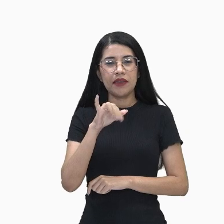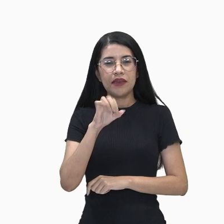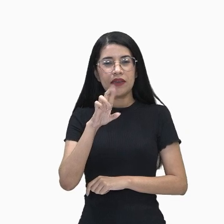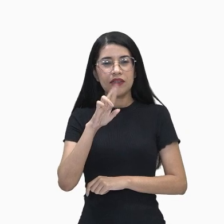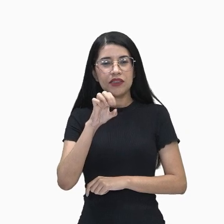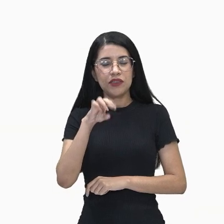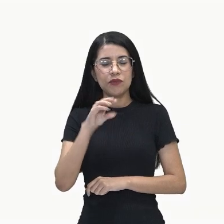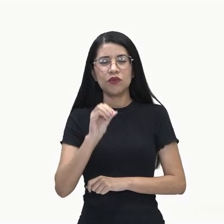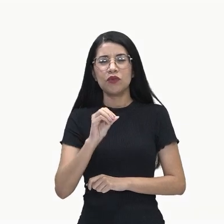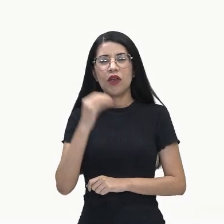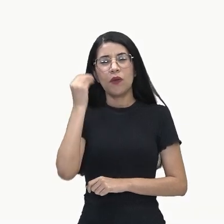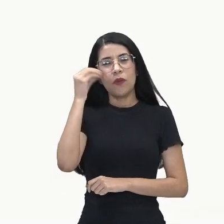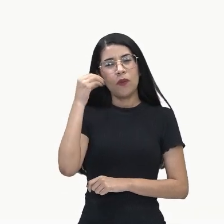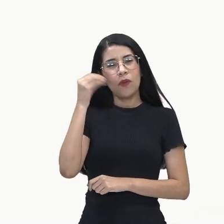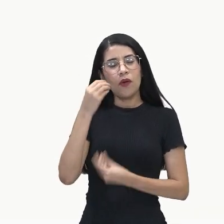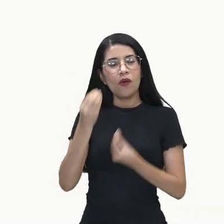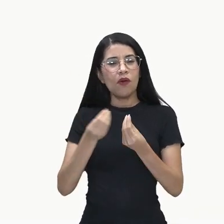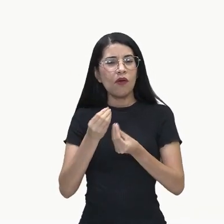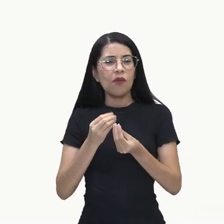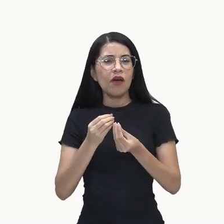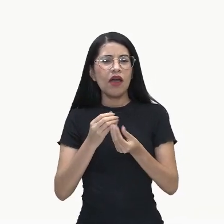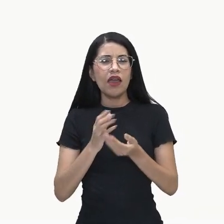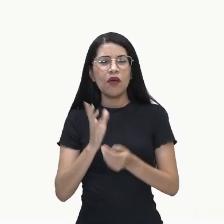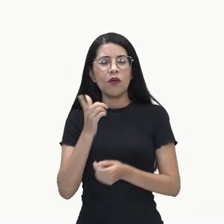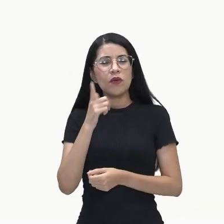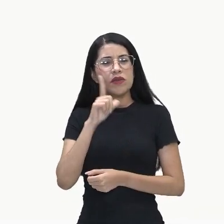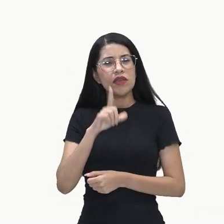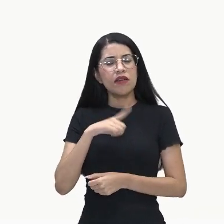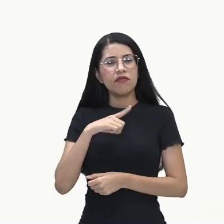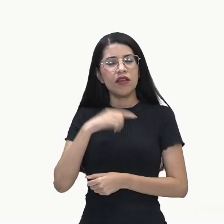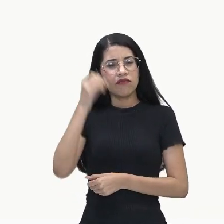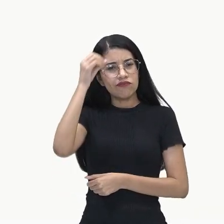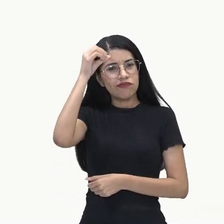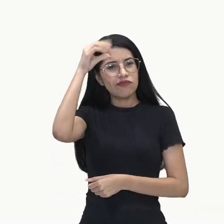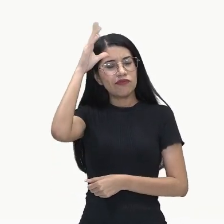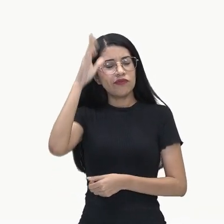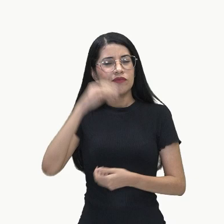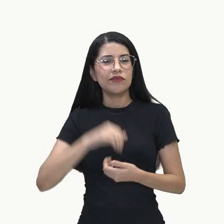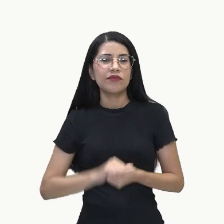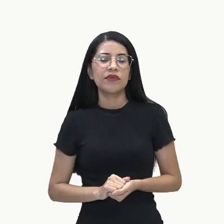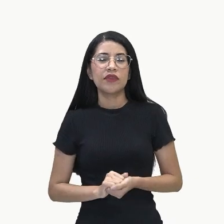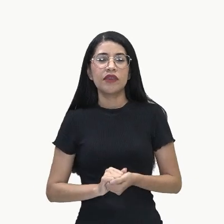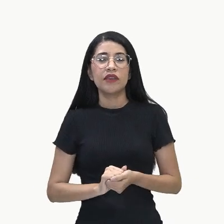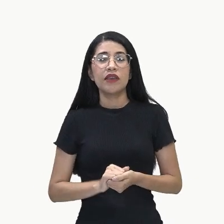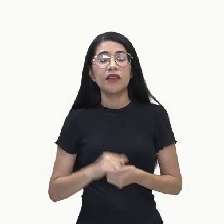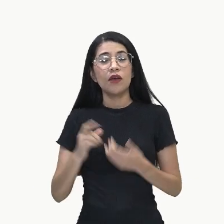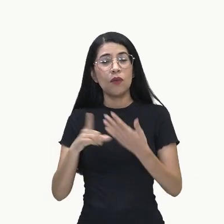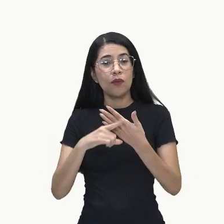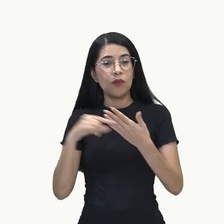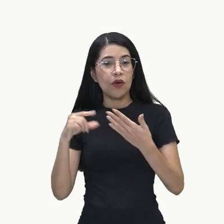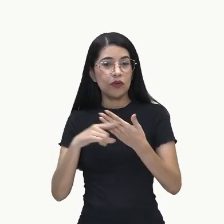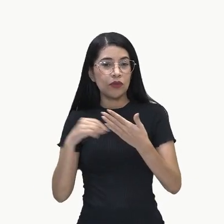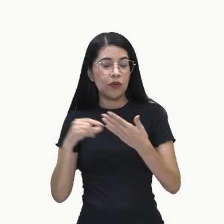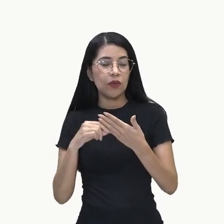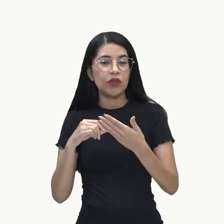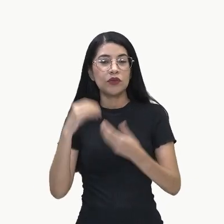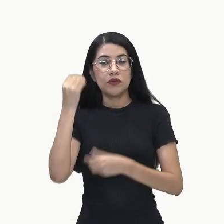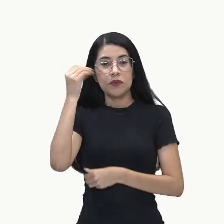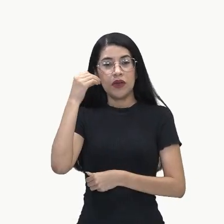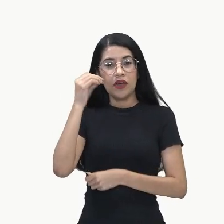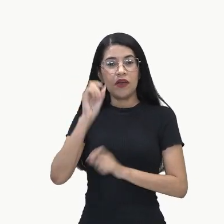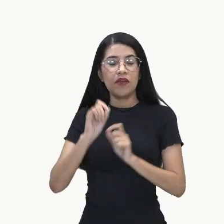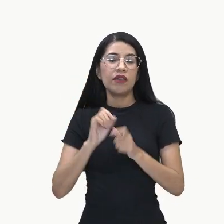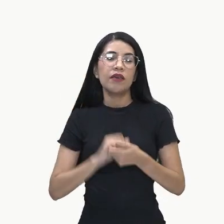só, de onde vem o conhecimento? Para o empirista, o conhecimento, a fonte do conhecimento é